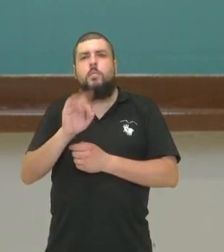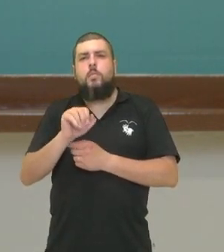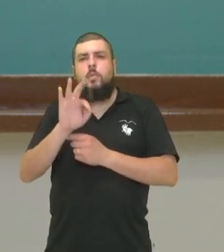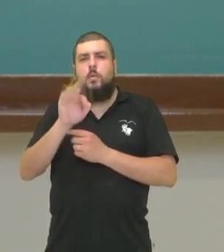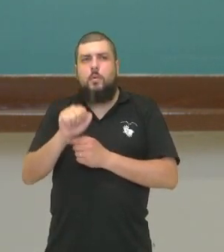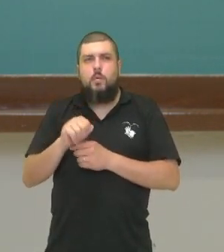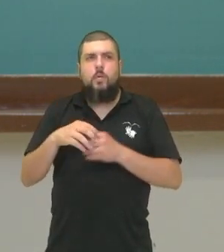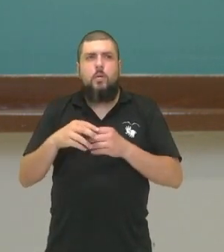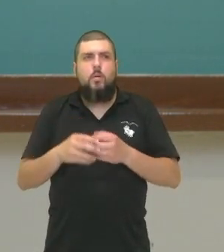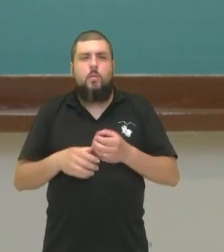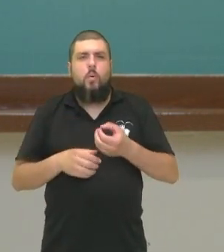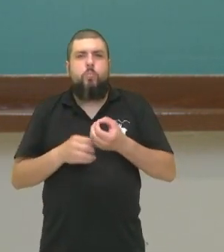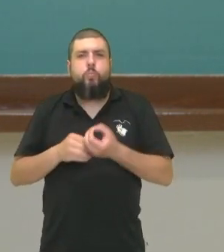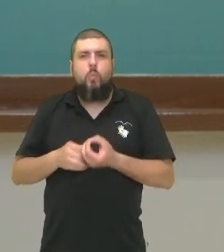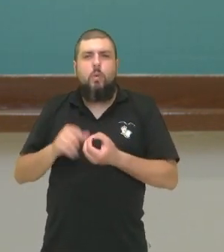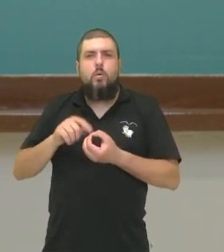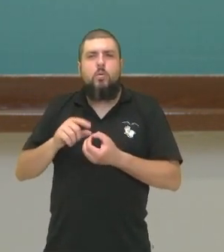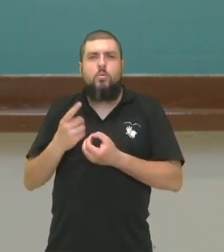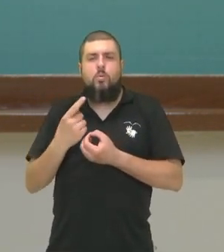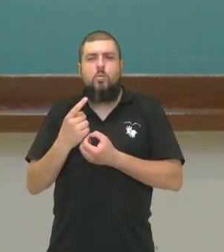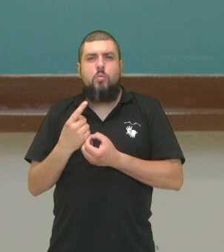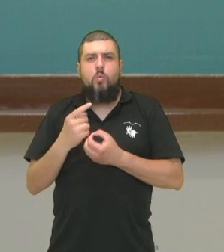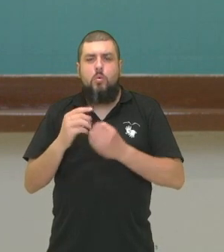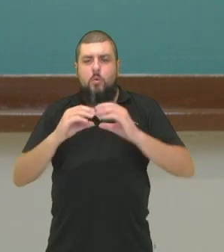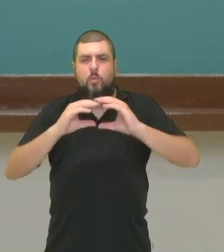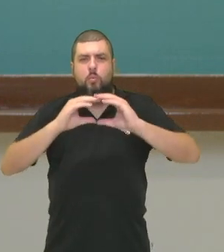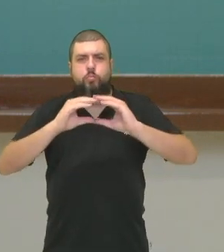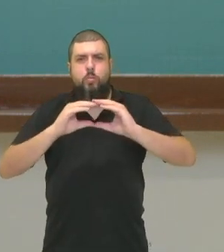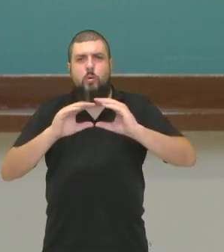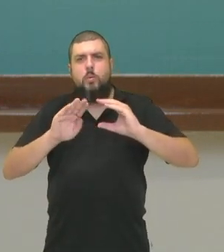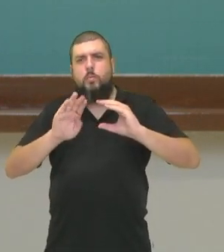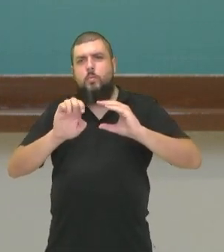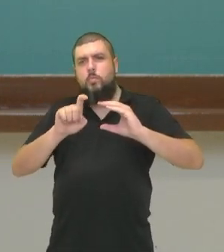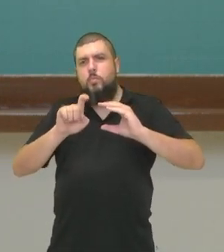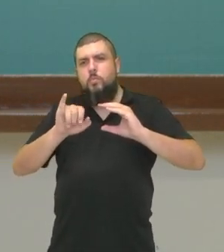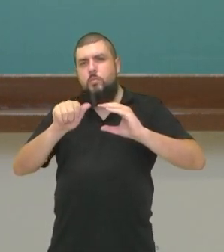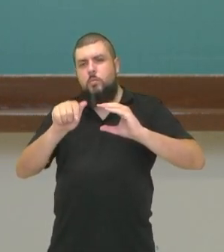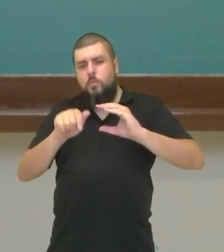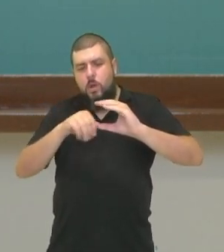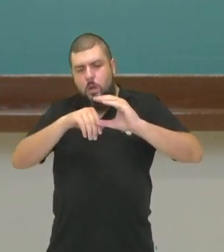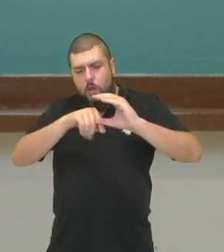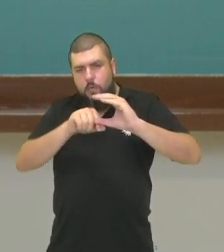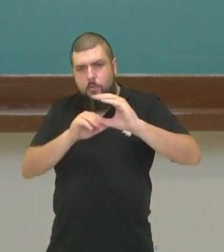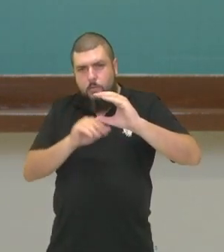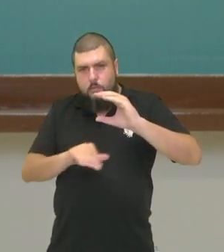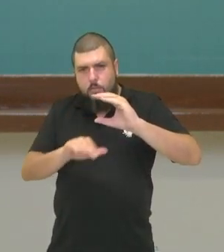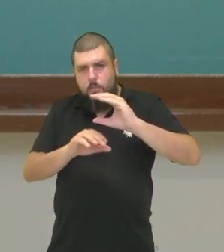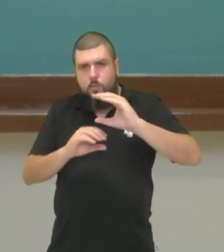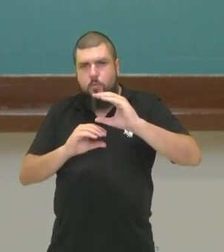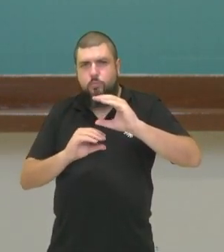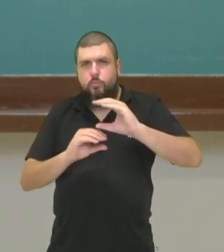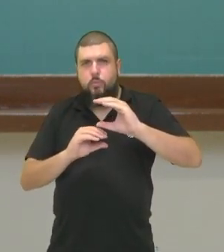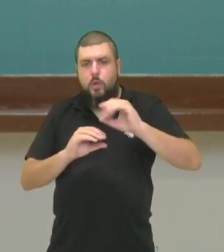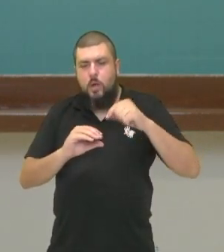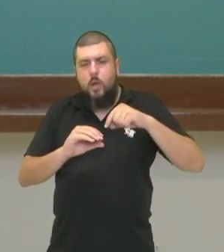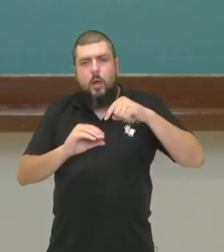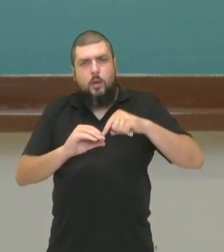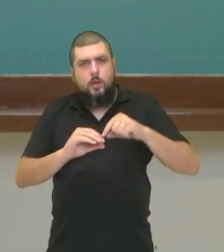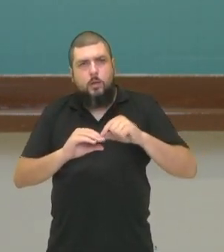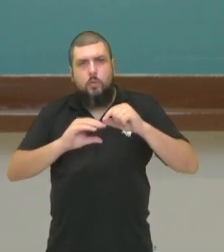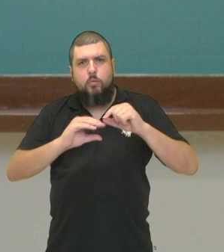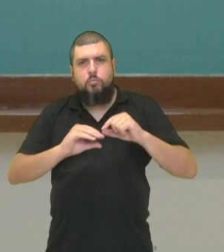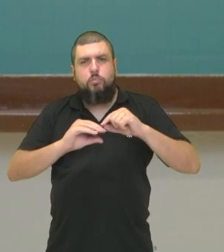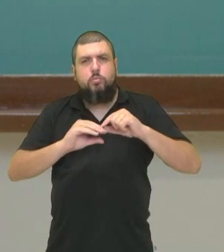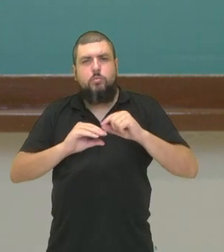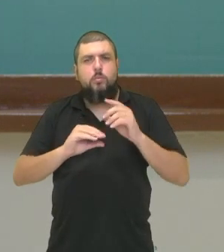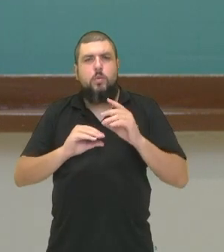é localizada abaixo da bexiga. O que ela produz? Produz o líquido prostático, que é uma secreção clara e